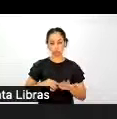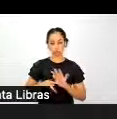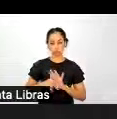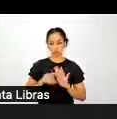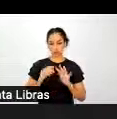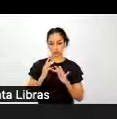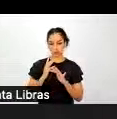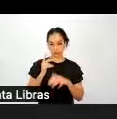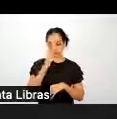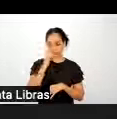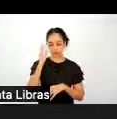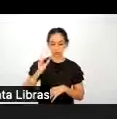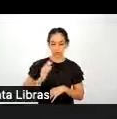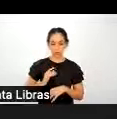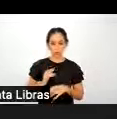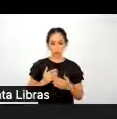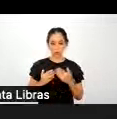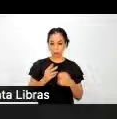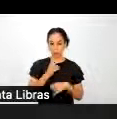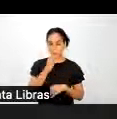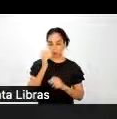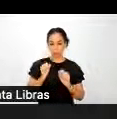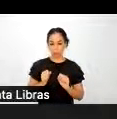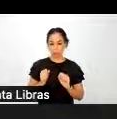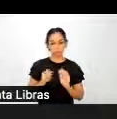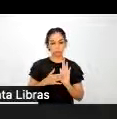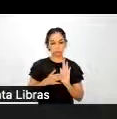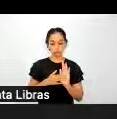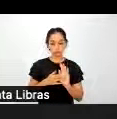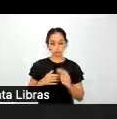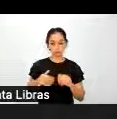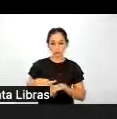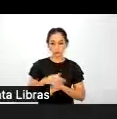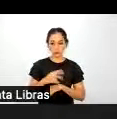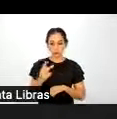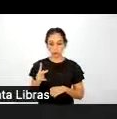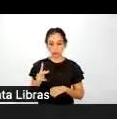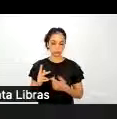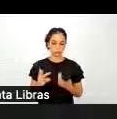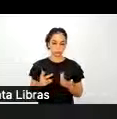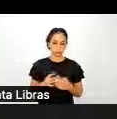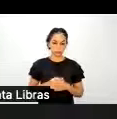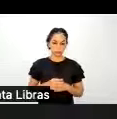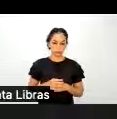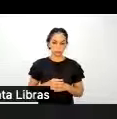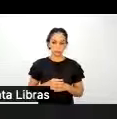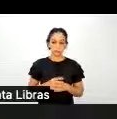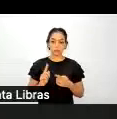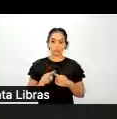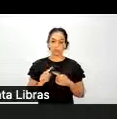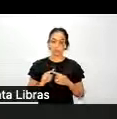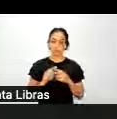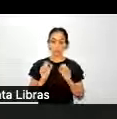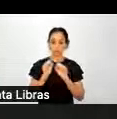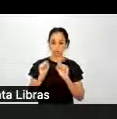pessoa pode propor um parklet na sua rua, né, considerando que vai pagar por ele. A ideia do sistema de